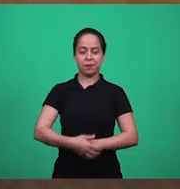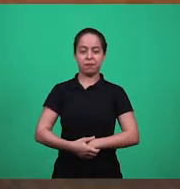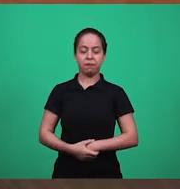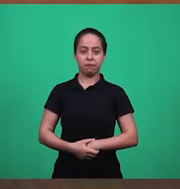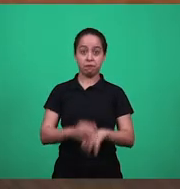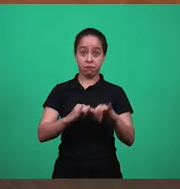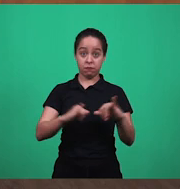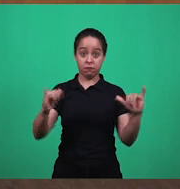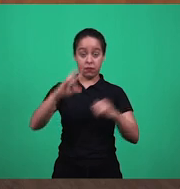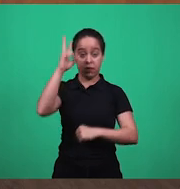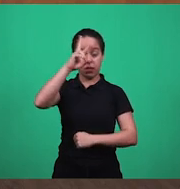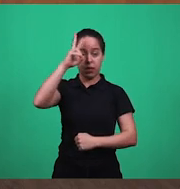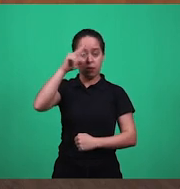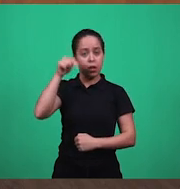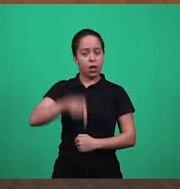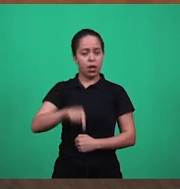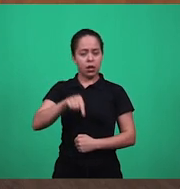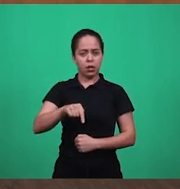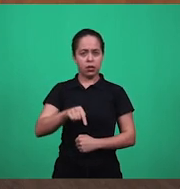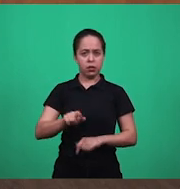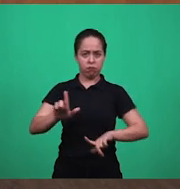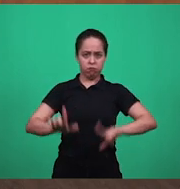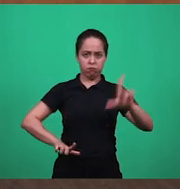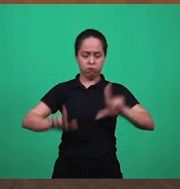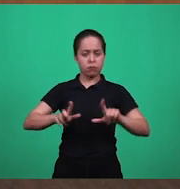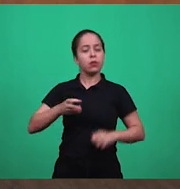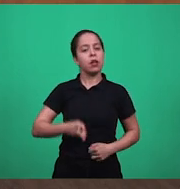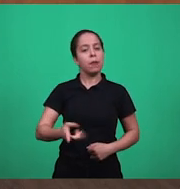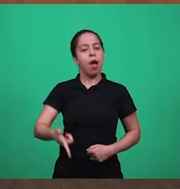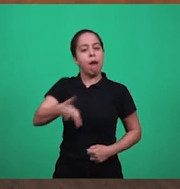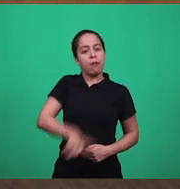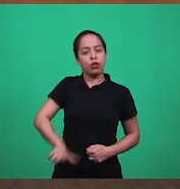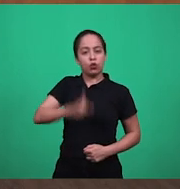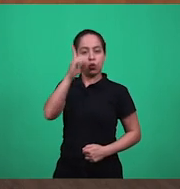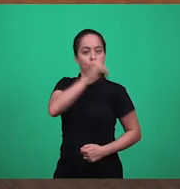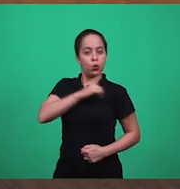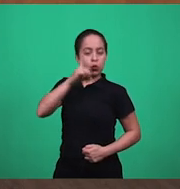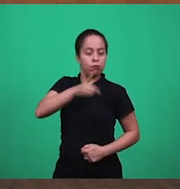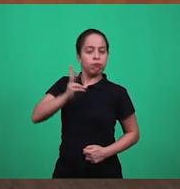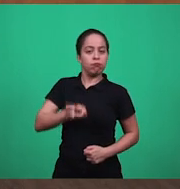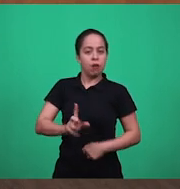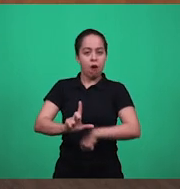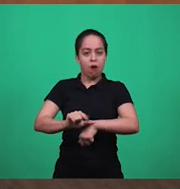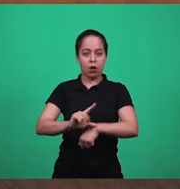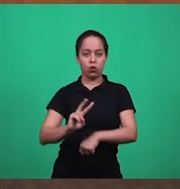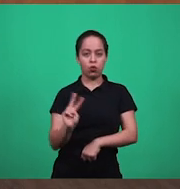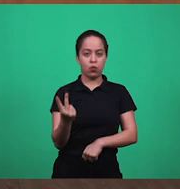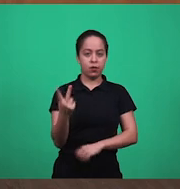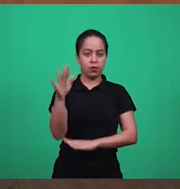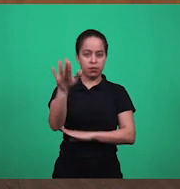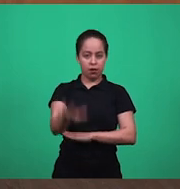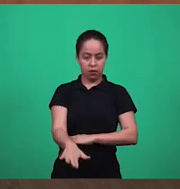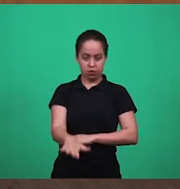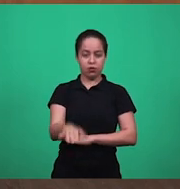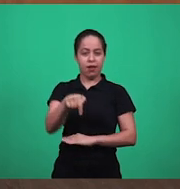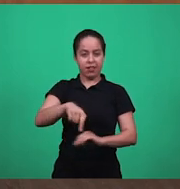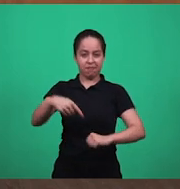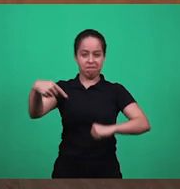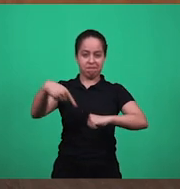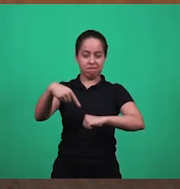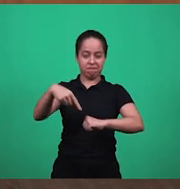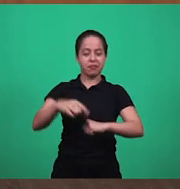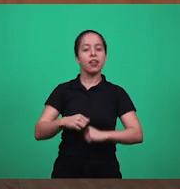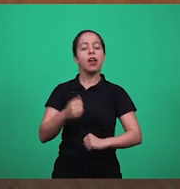Eterno. Lembro que esse programa é reprisado aos domingos, às 14 horas, aqui pela Rede TV. E eu convido